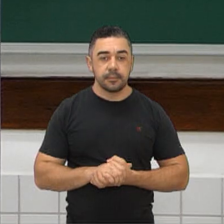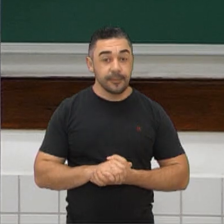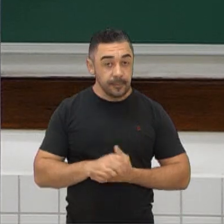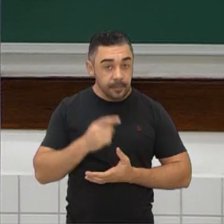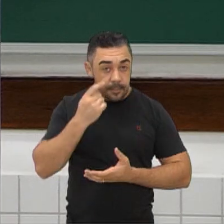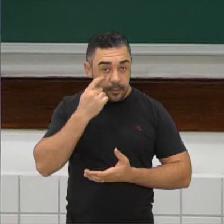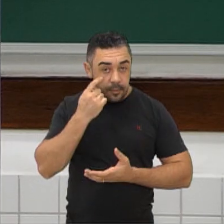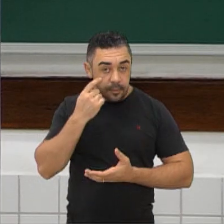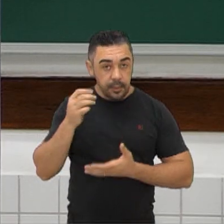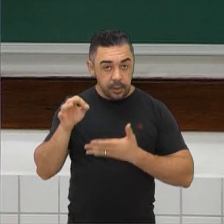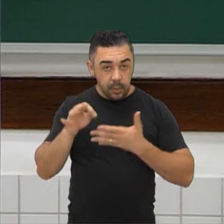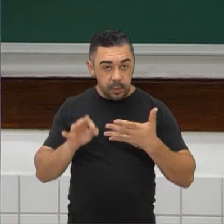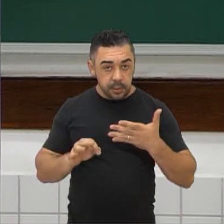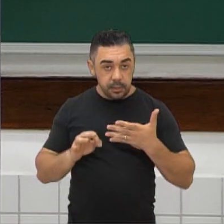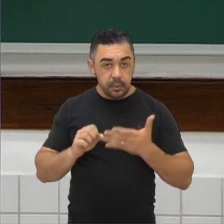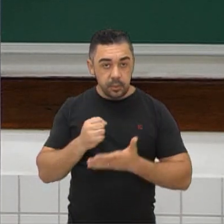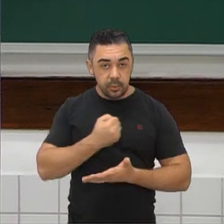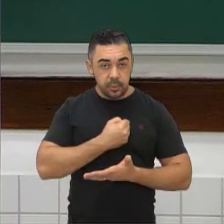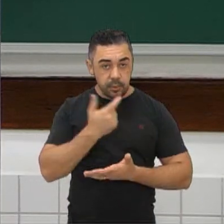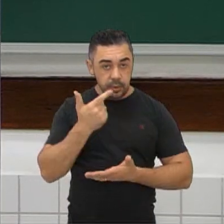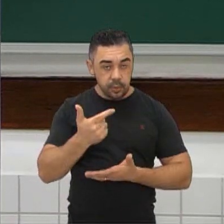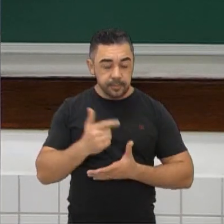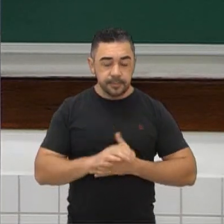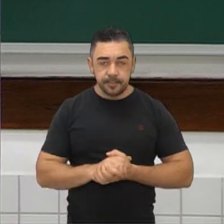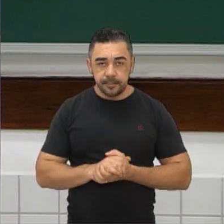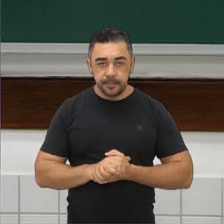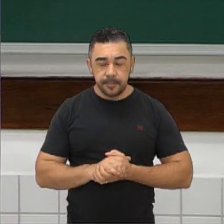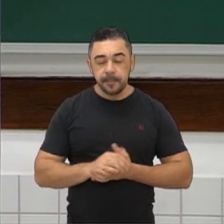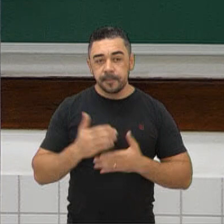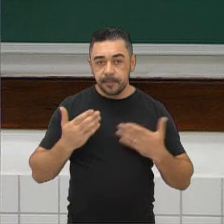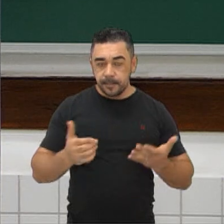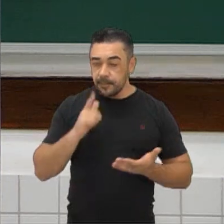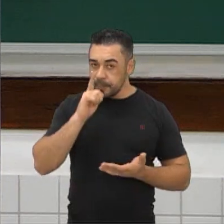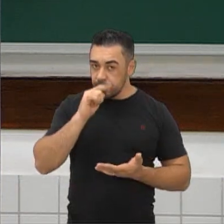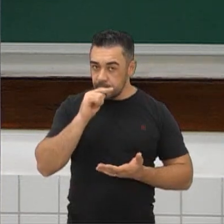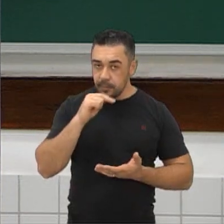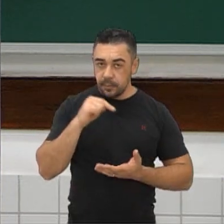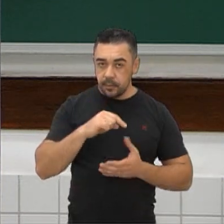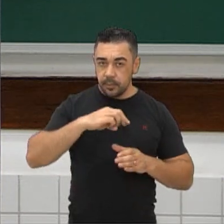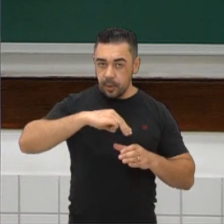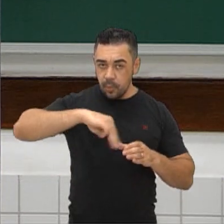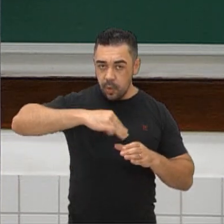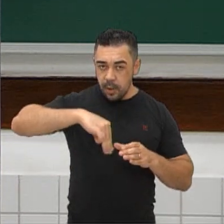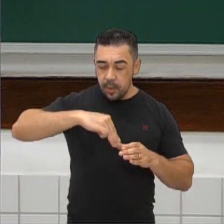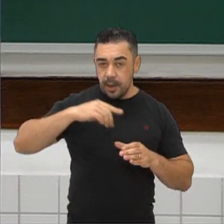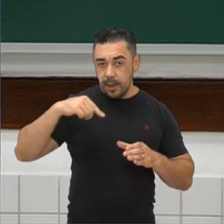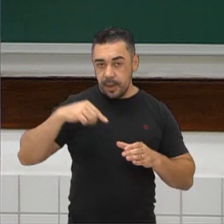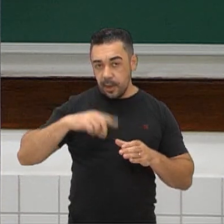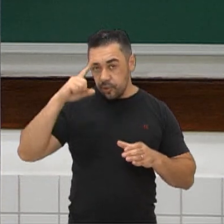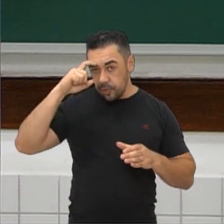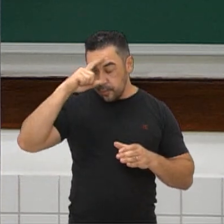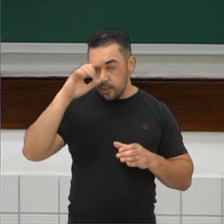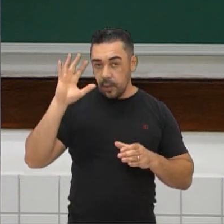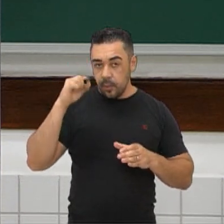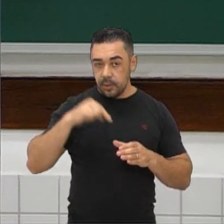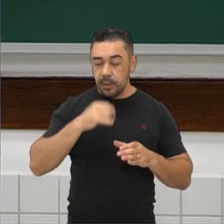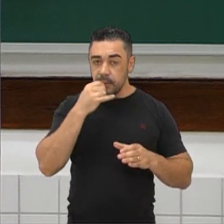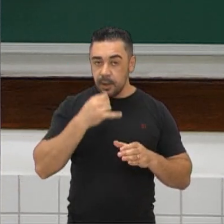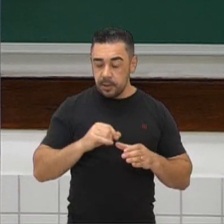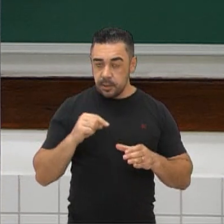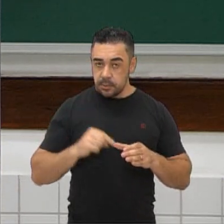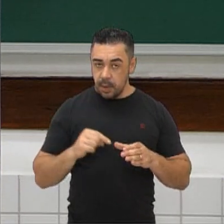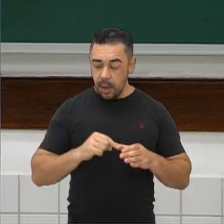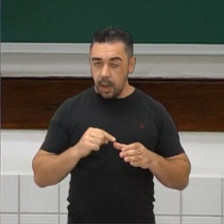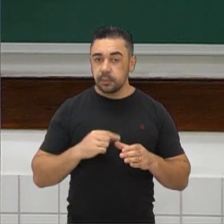Vamos para a correção da atividade 2? Olha só. Lembrando que a água é uma molécula e que ela tem dificuldade de sofrer ionização, o que a